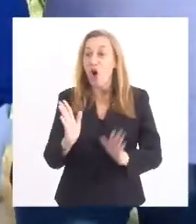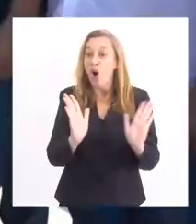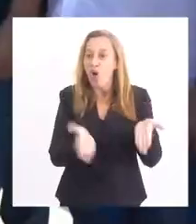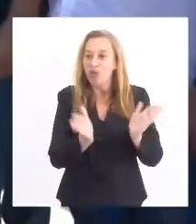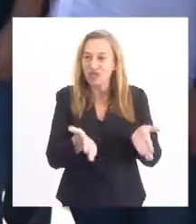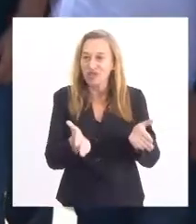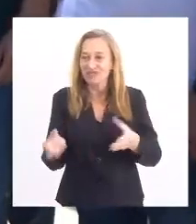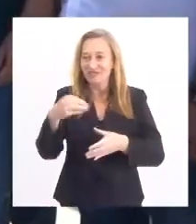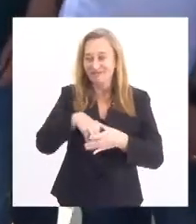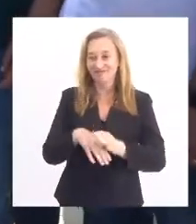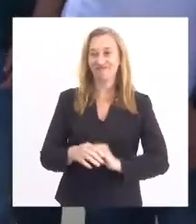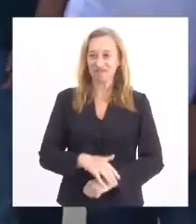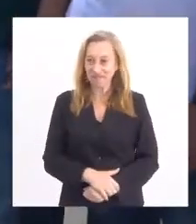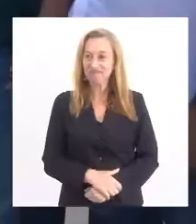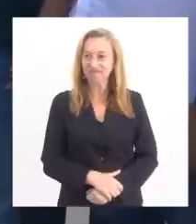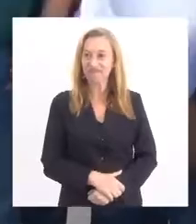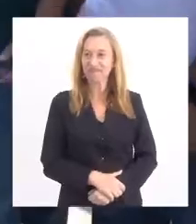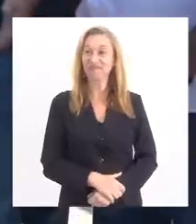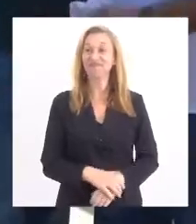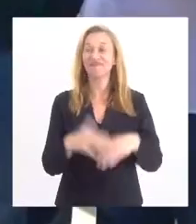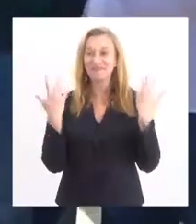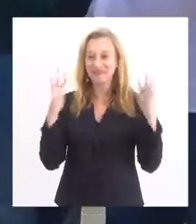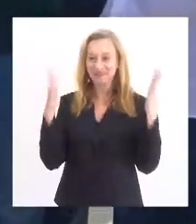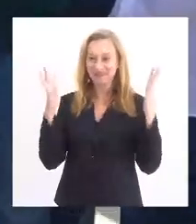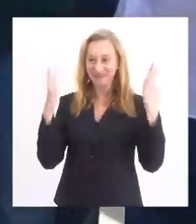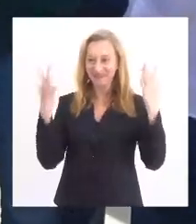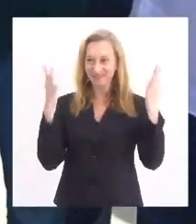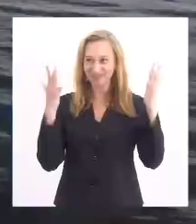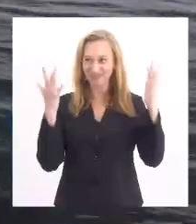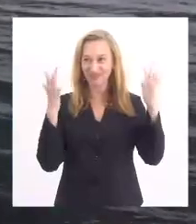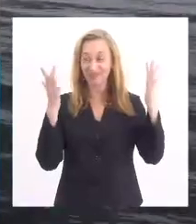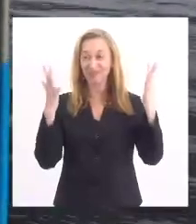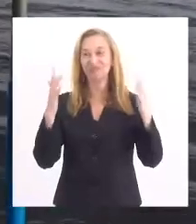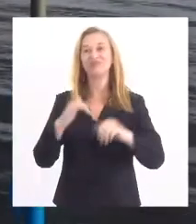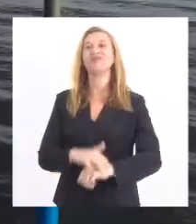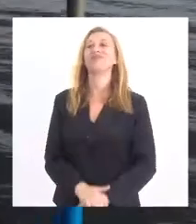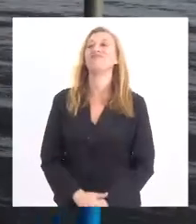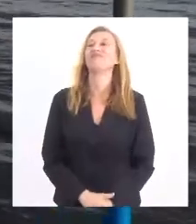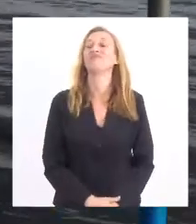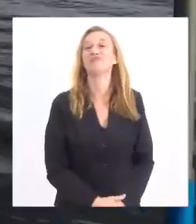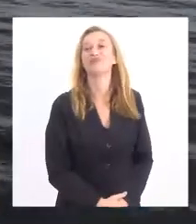do Brasil é E aí